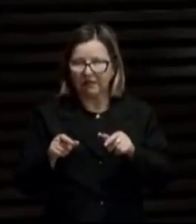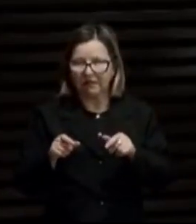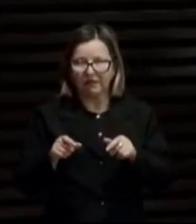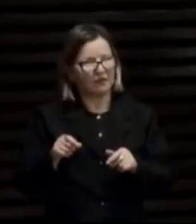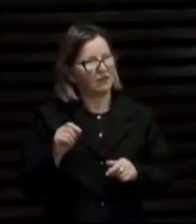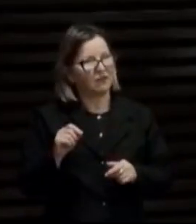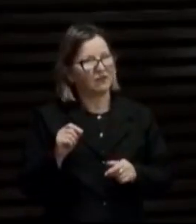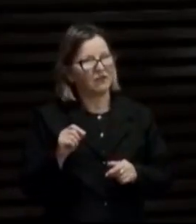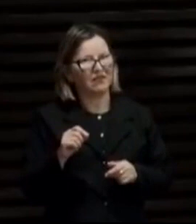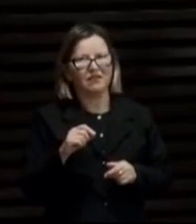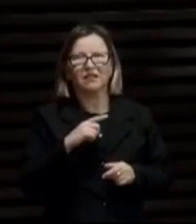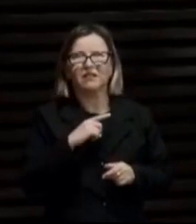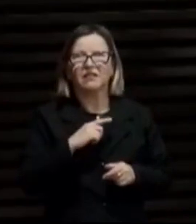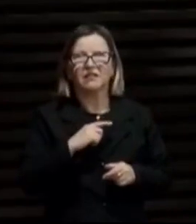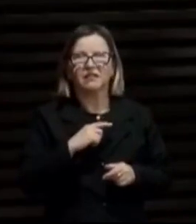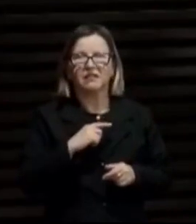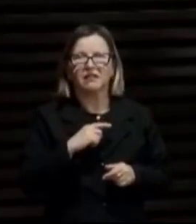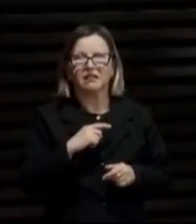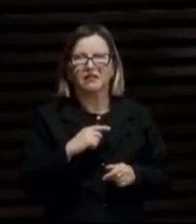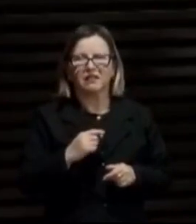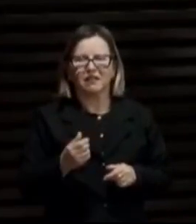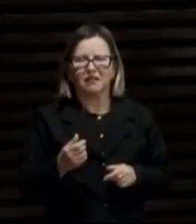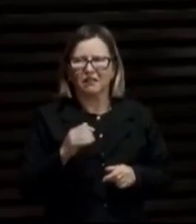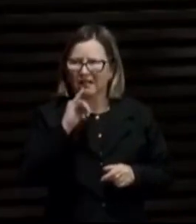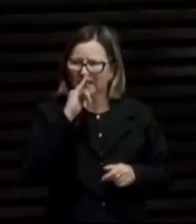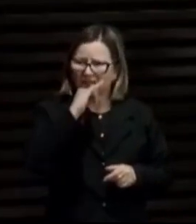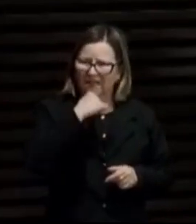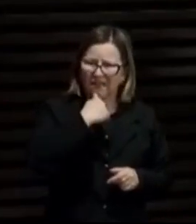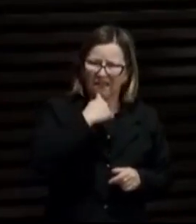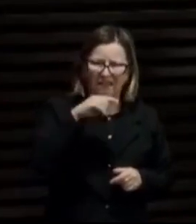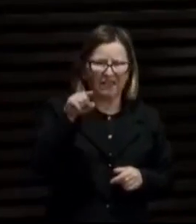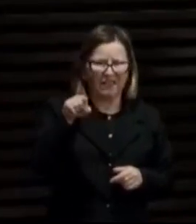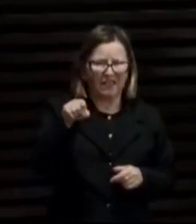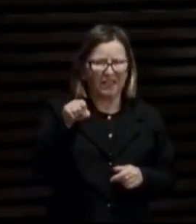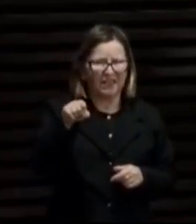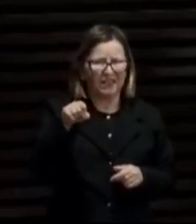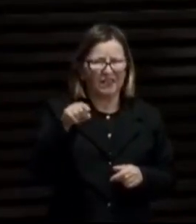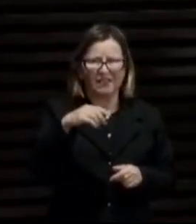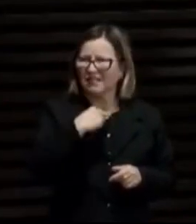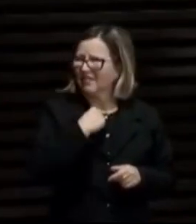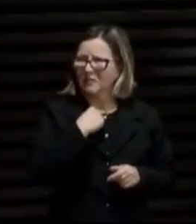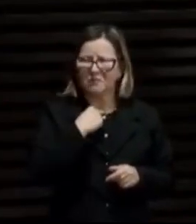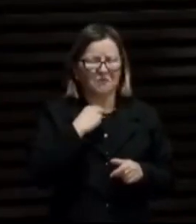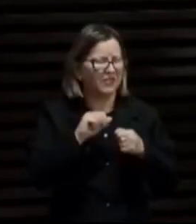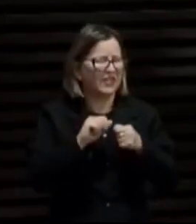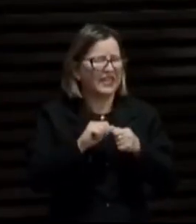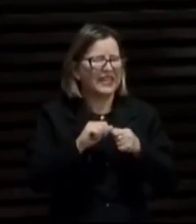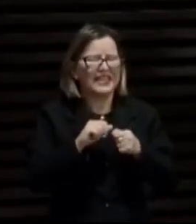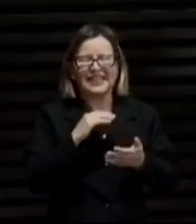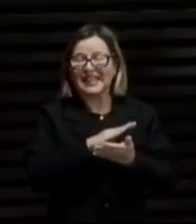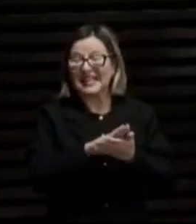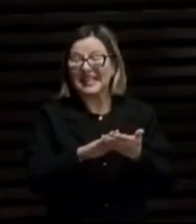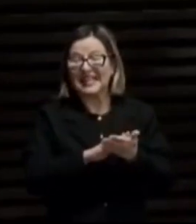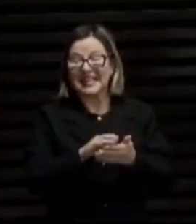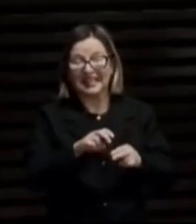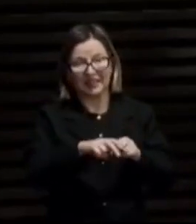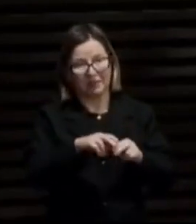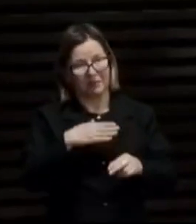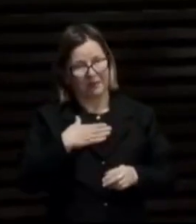Hildo? Decepção. Porque você também não pode fazer nada por mim. Nem eu por você, nem você por mim. Nesse sentido